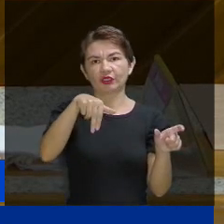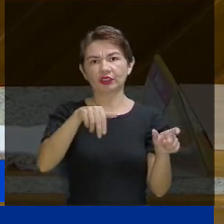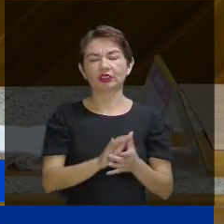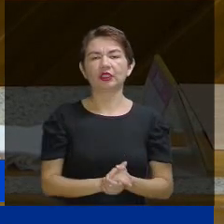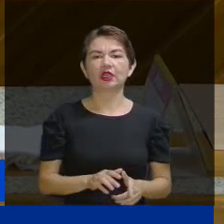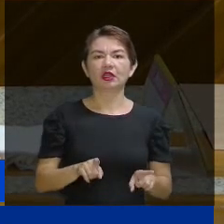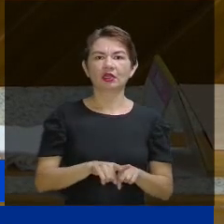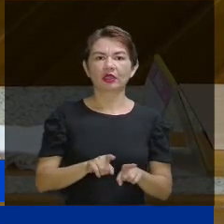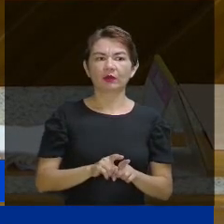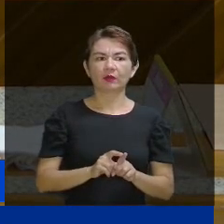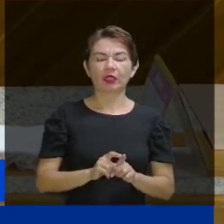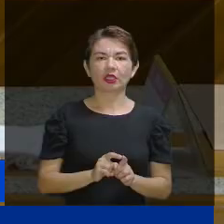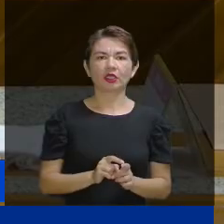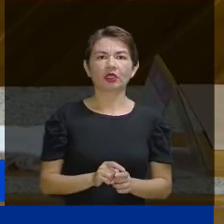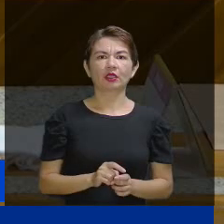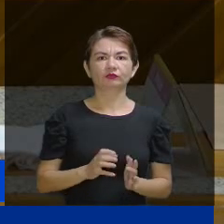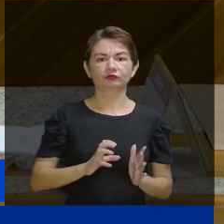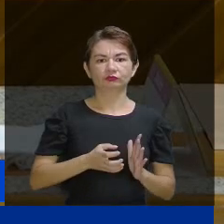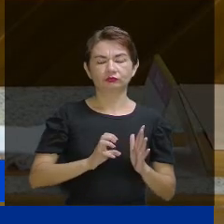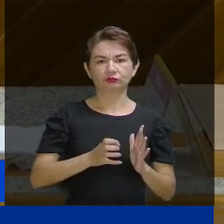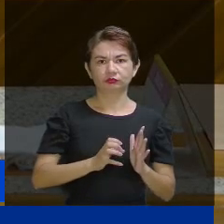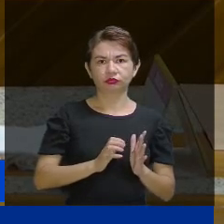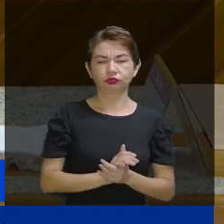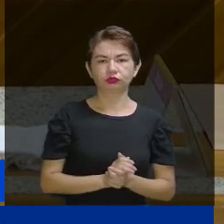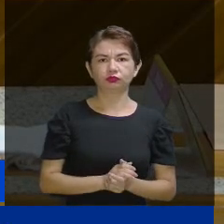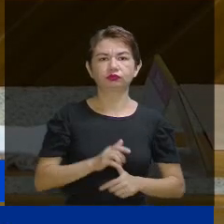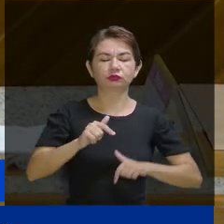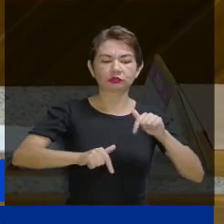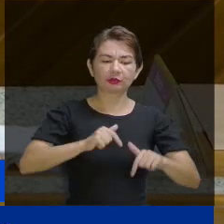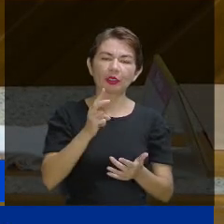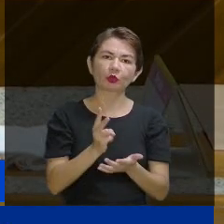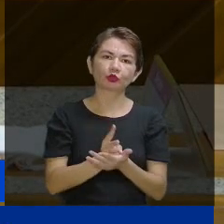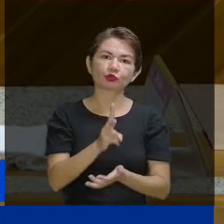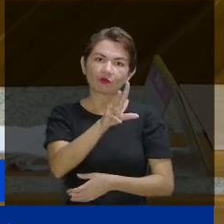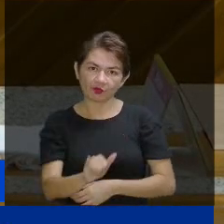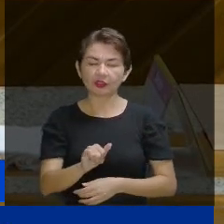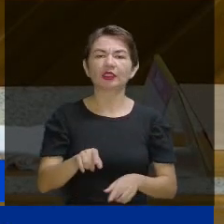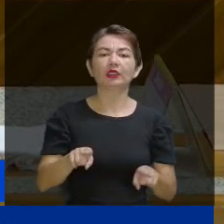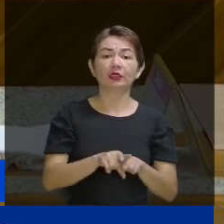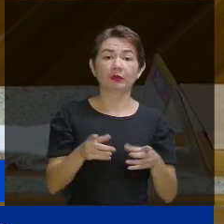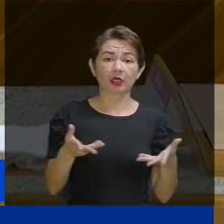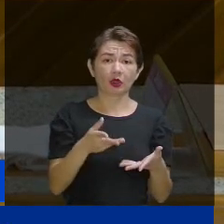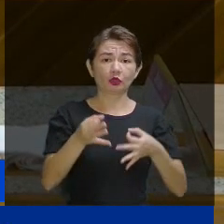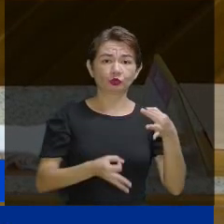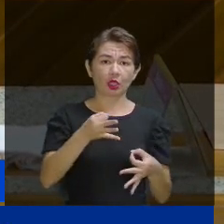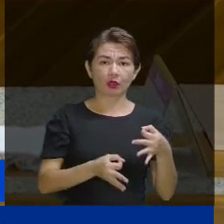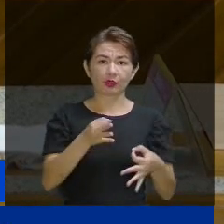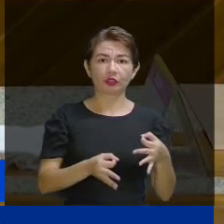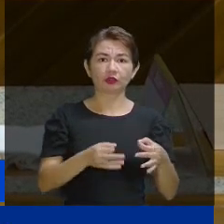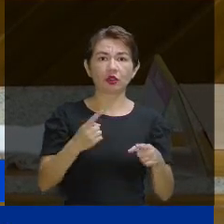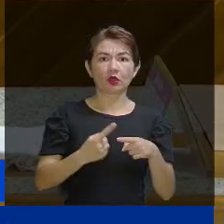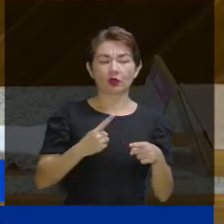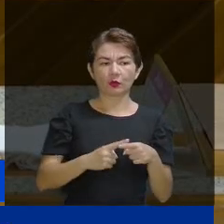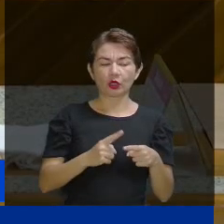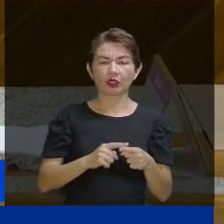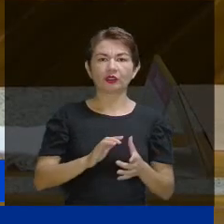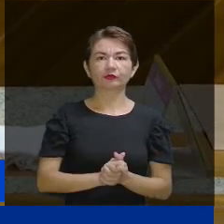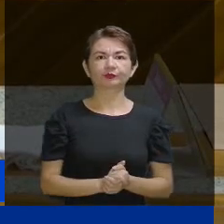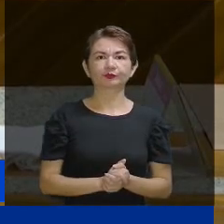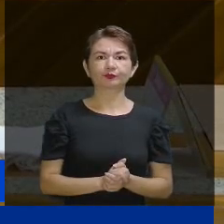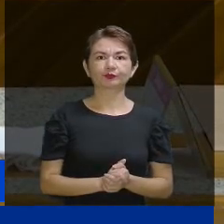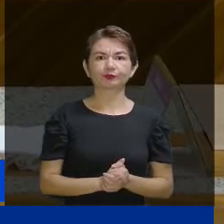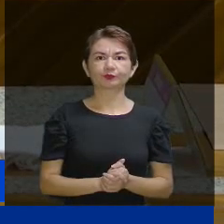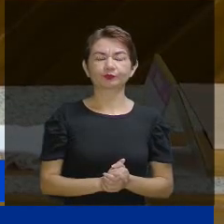da coligação, o trabalho vai continuar. Aqui também em julgamento, porque correlato, e